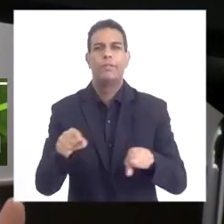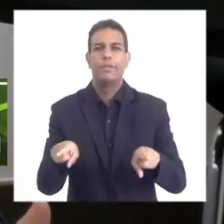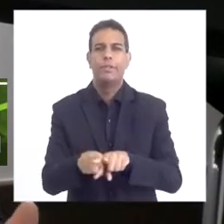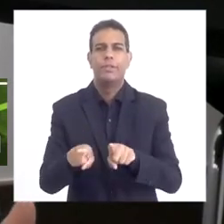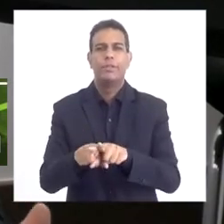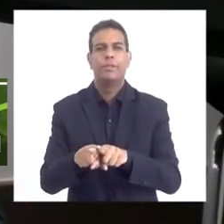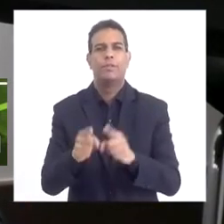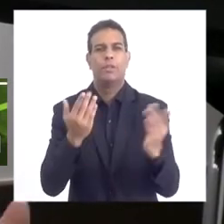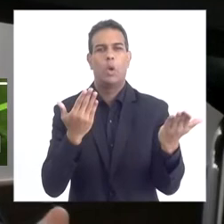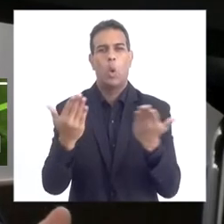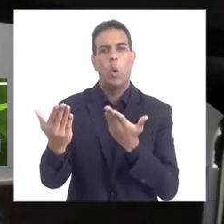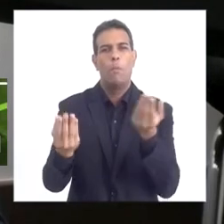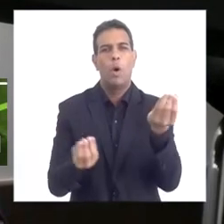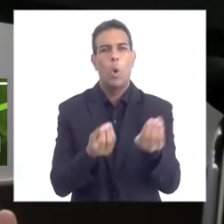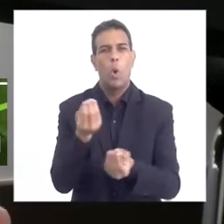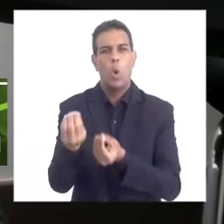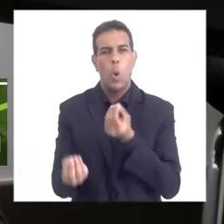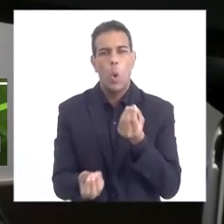na ordem